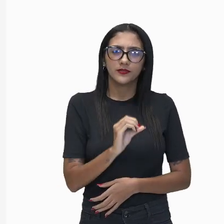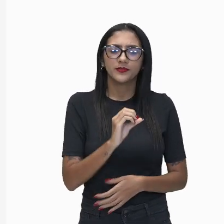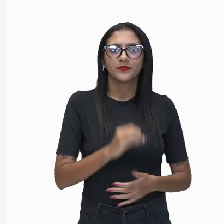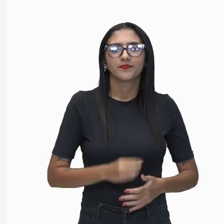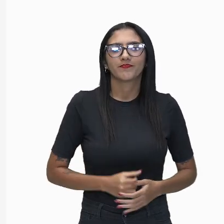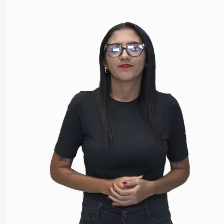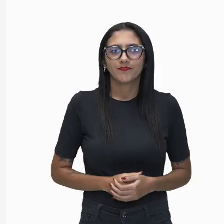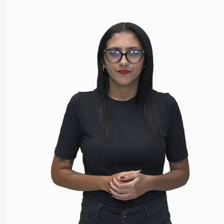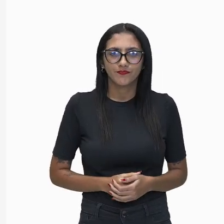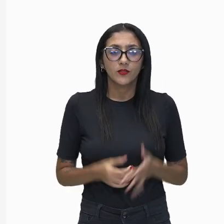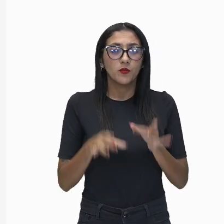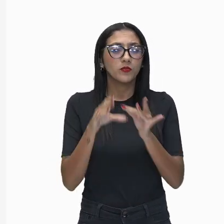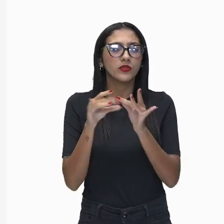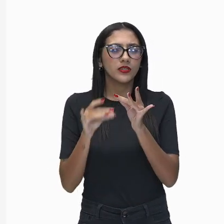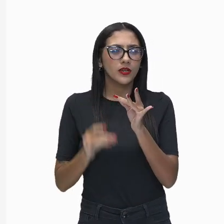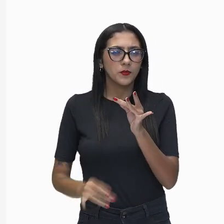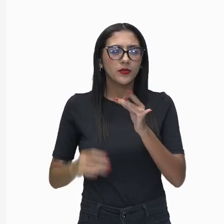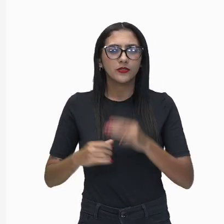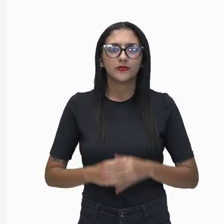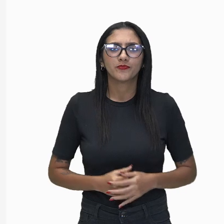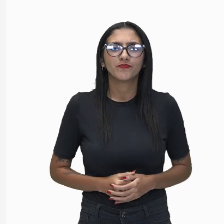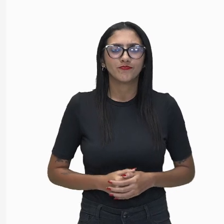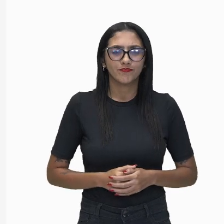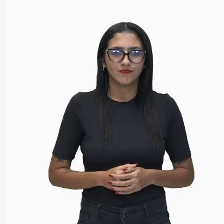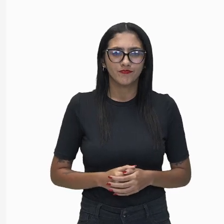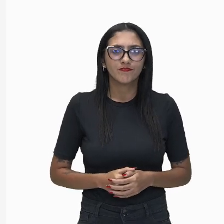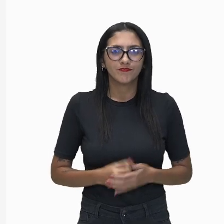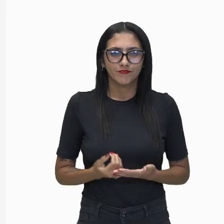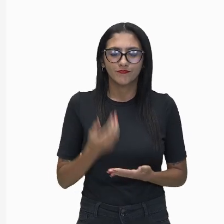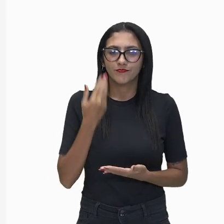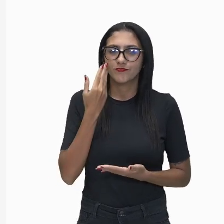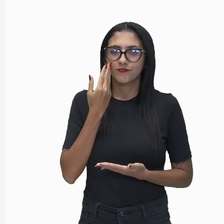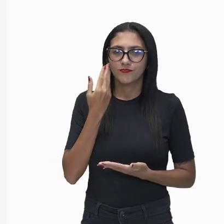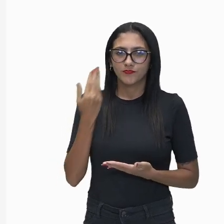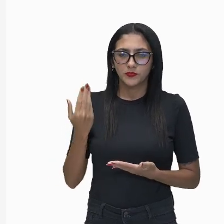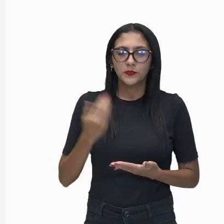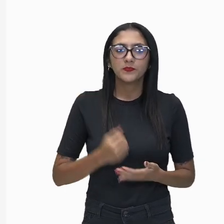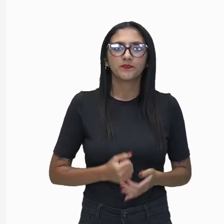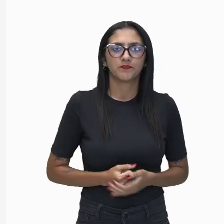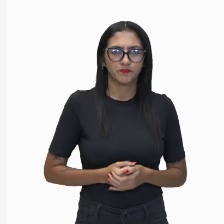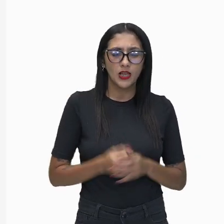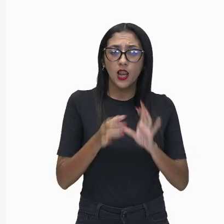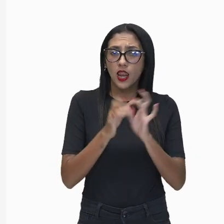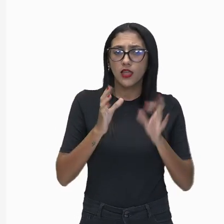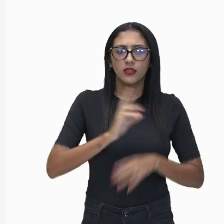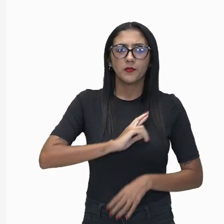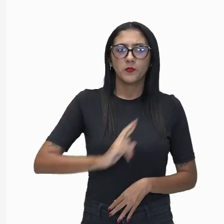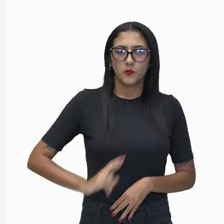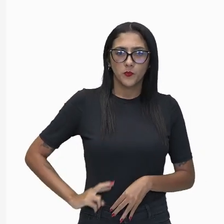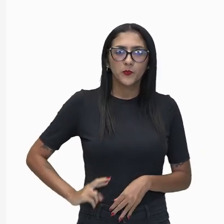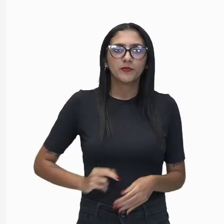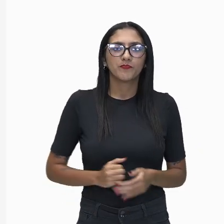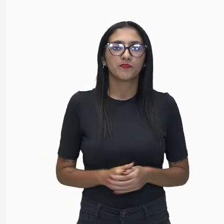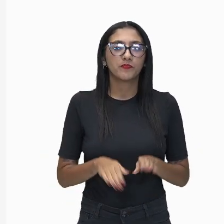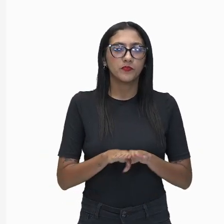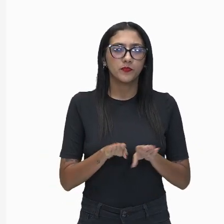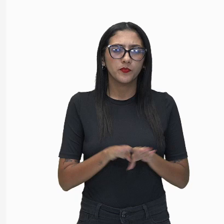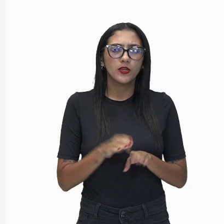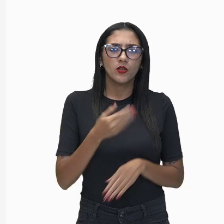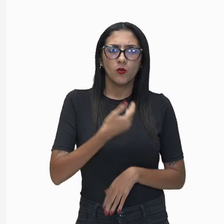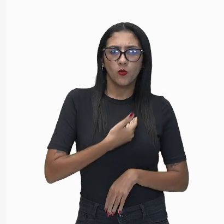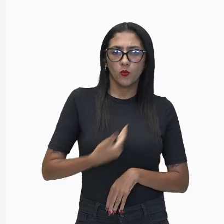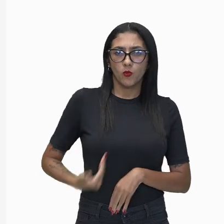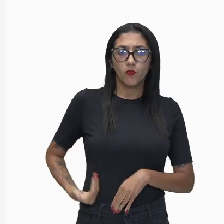Para o nosso detalhamento, nós elencamos os seguintes pontos. Primeiro, a proclamação da República, governo Deodoro